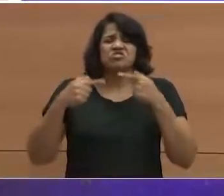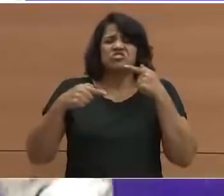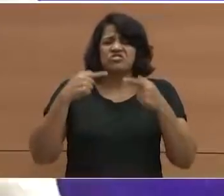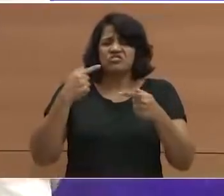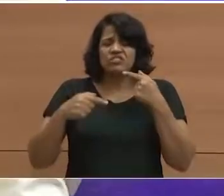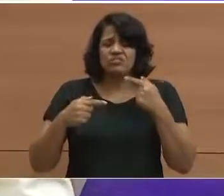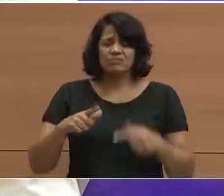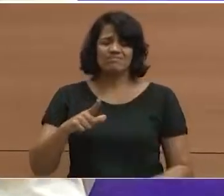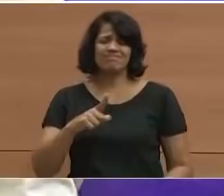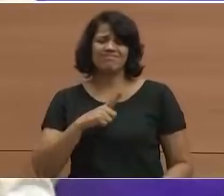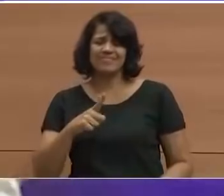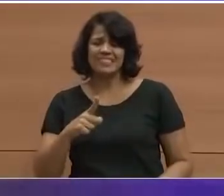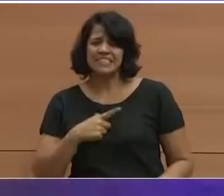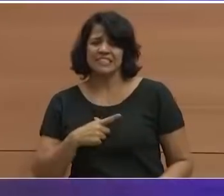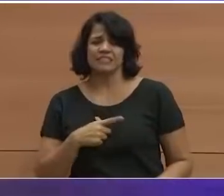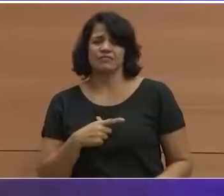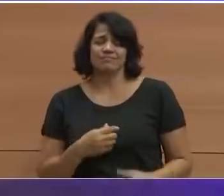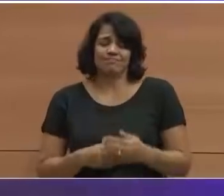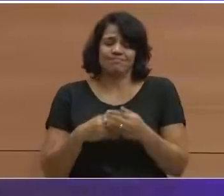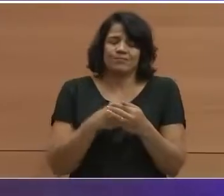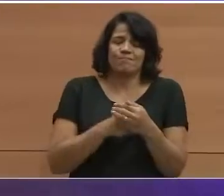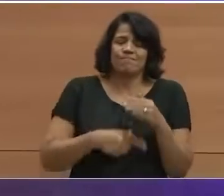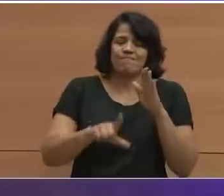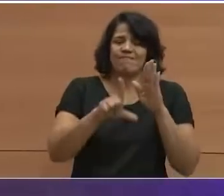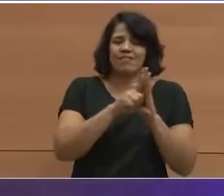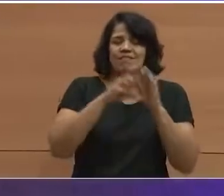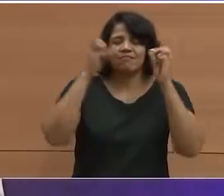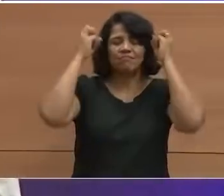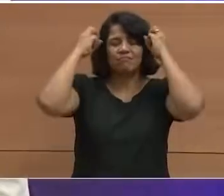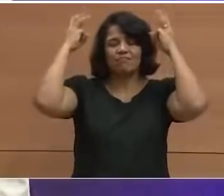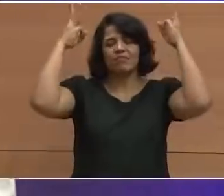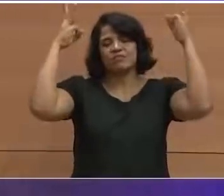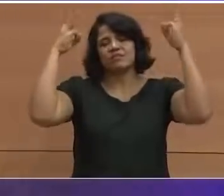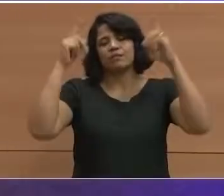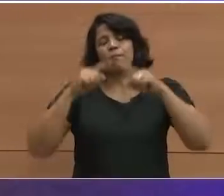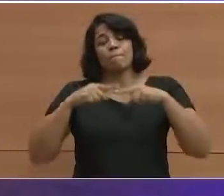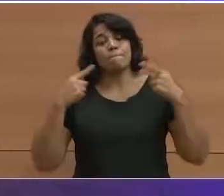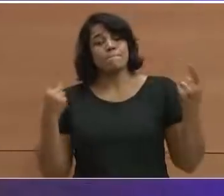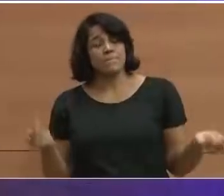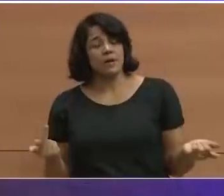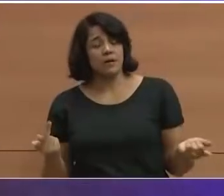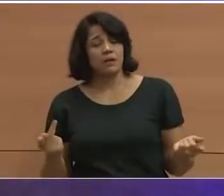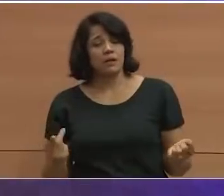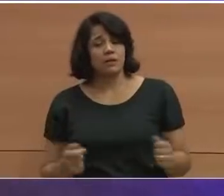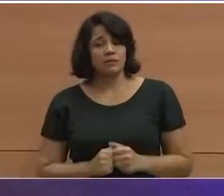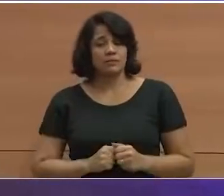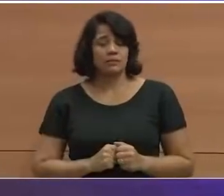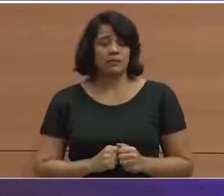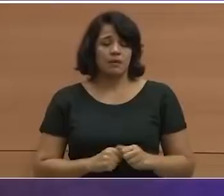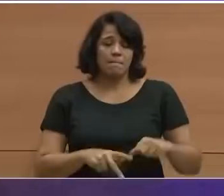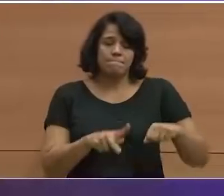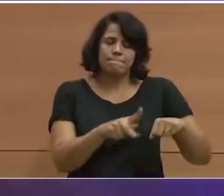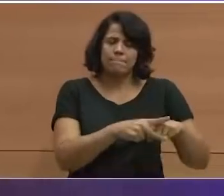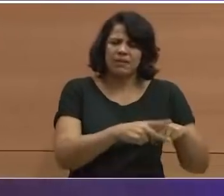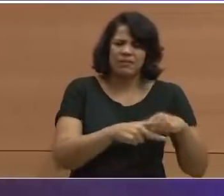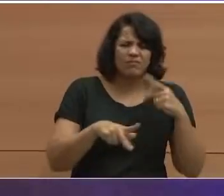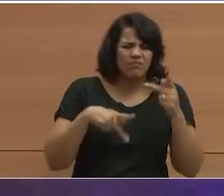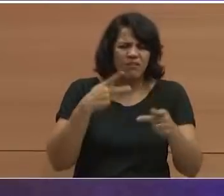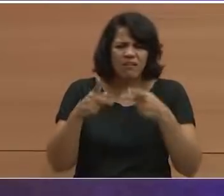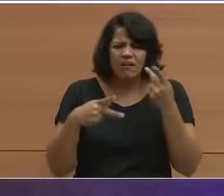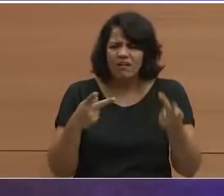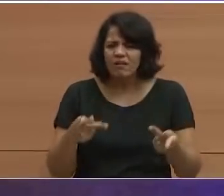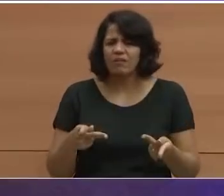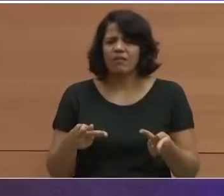negociar e Pedro foi fiel. Pedro falou o que tinha que falar, mas quem deu a conclusão? Aí você